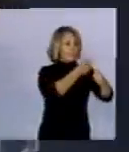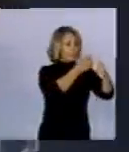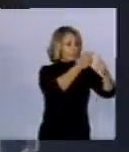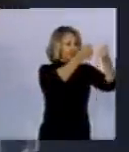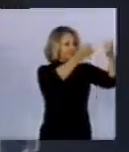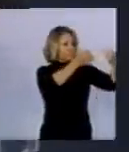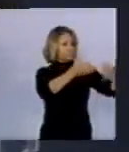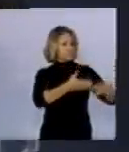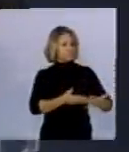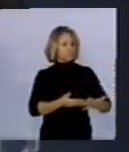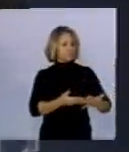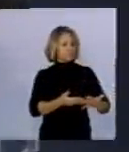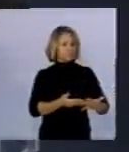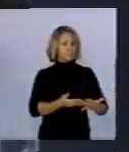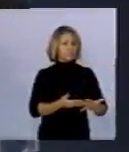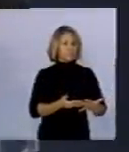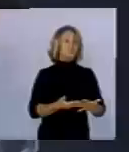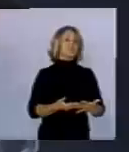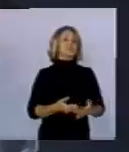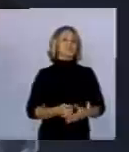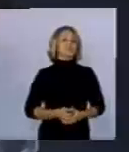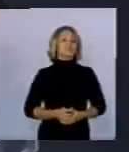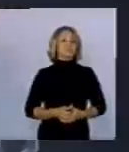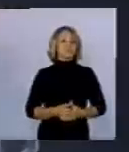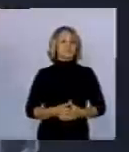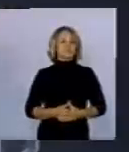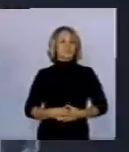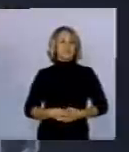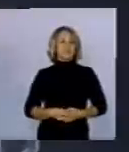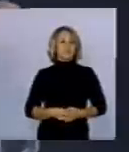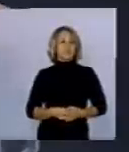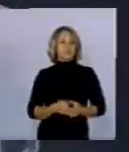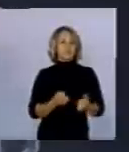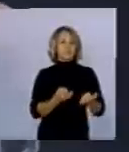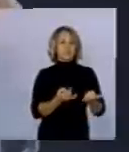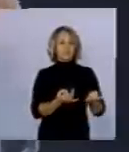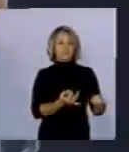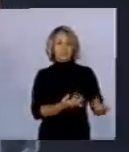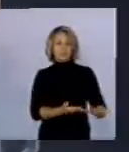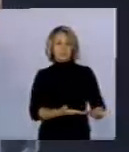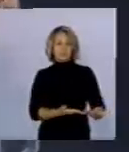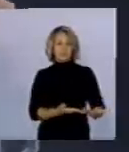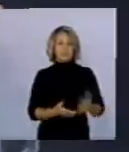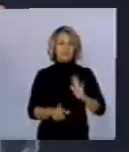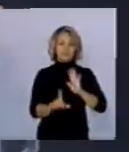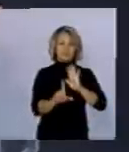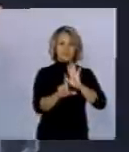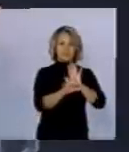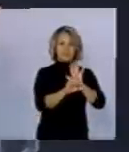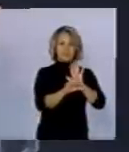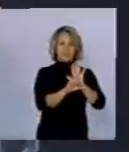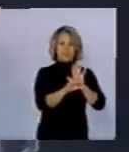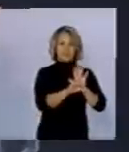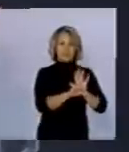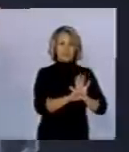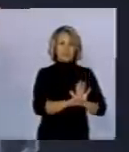de falar da da que que a lei